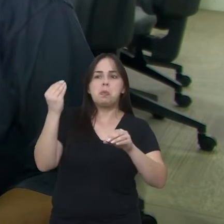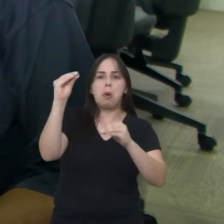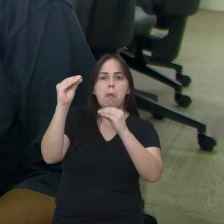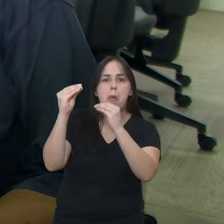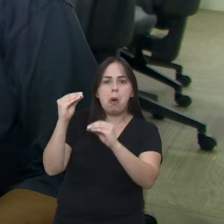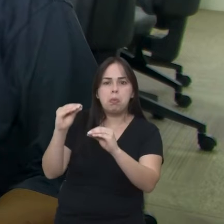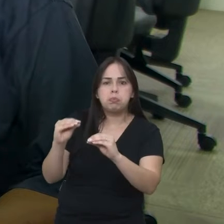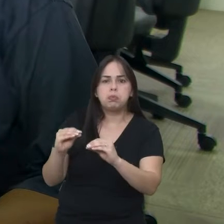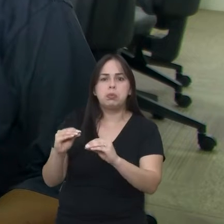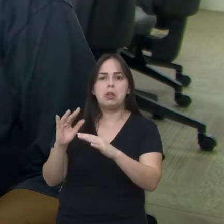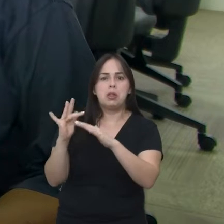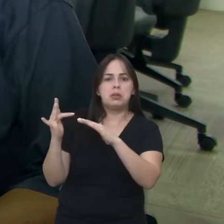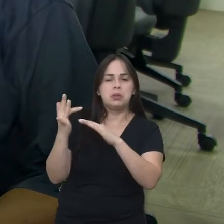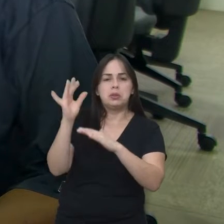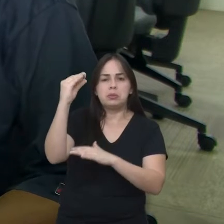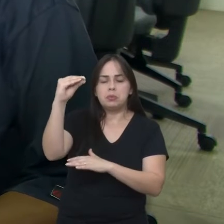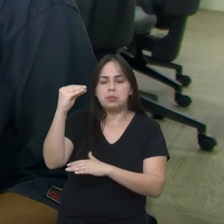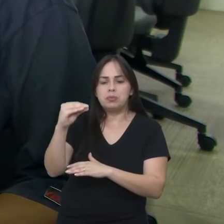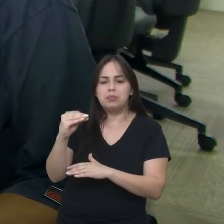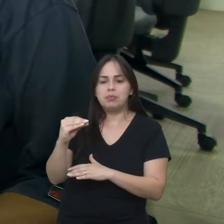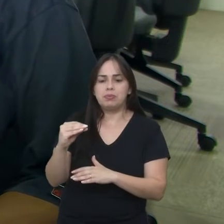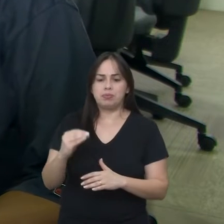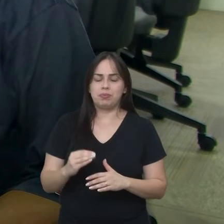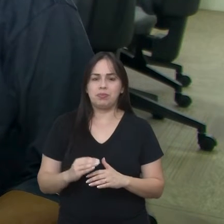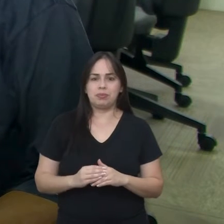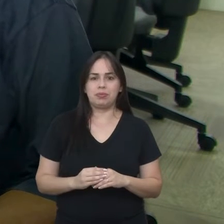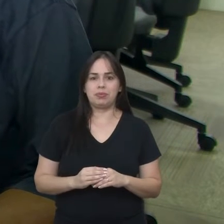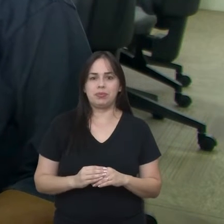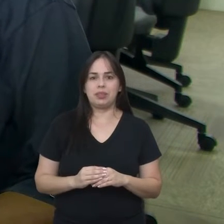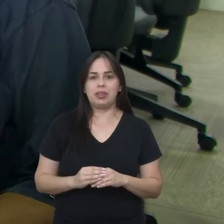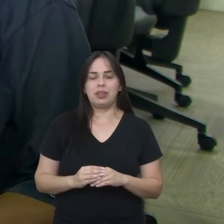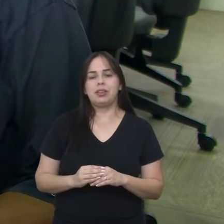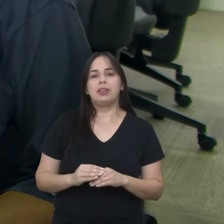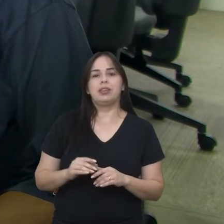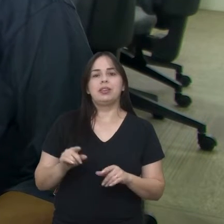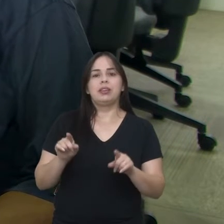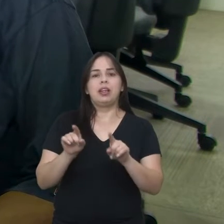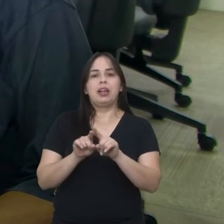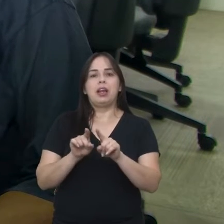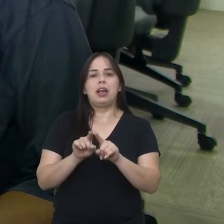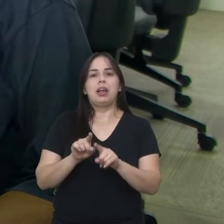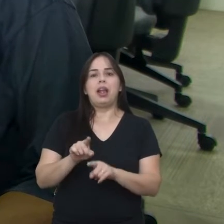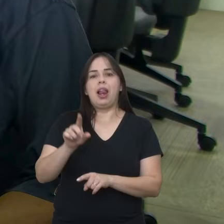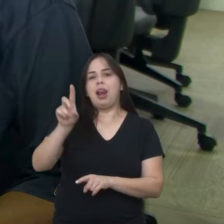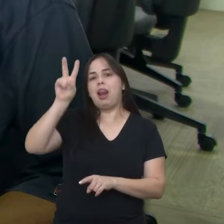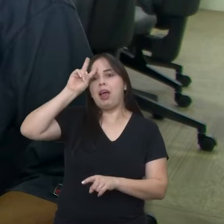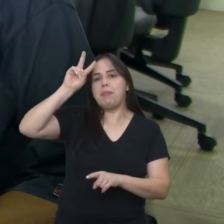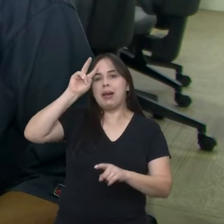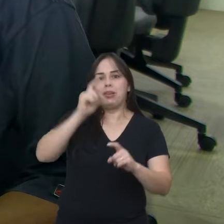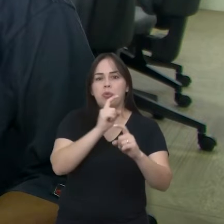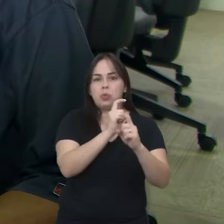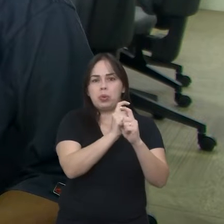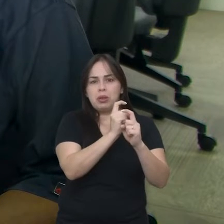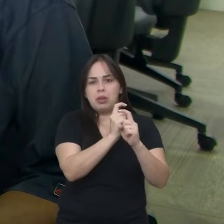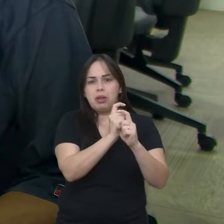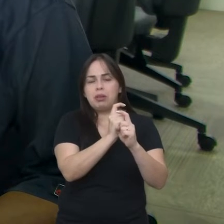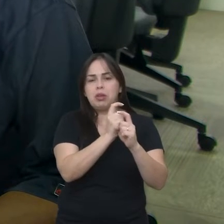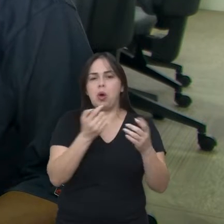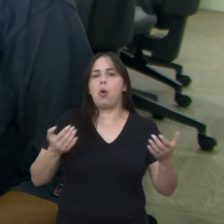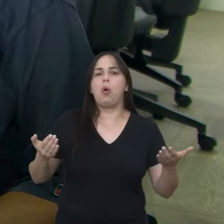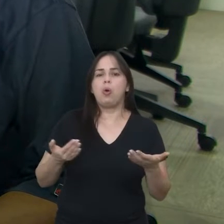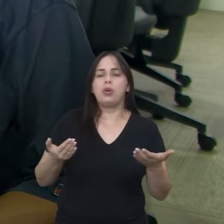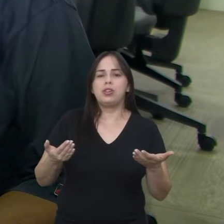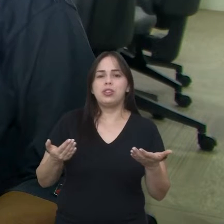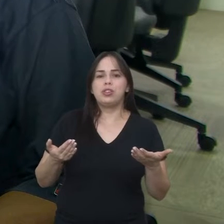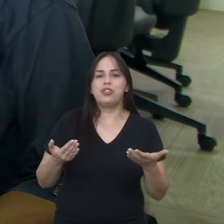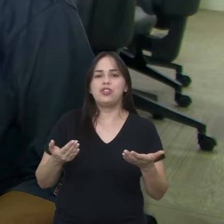sociais aparecendo com o símbolo da suástica, né, fazendo alusão ao nazismo, né?